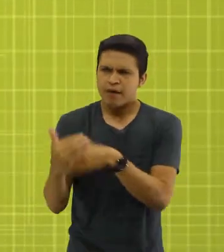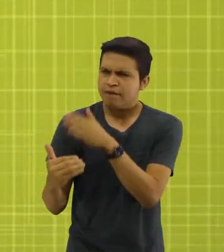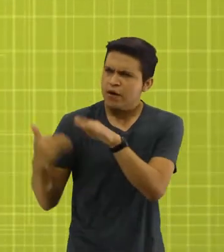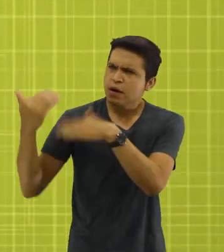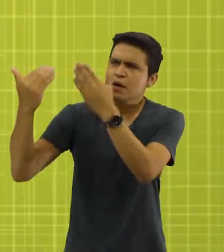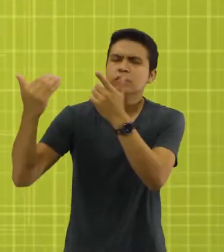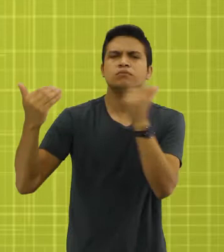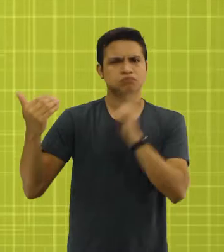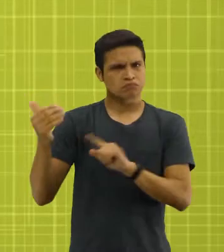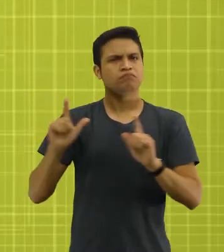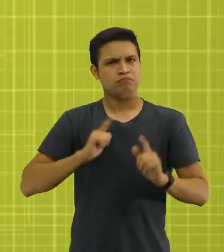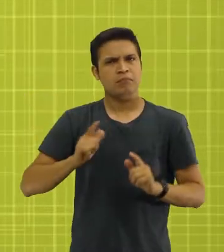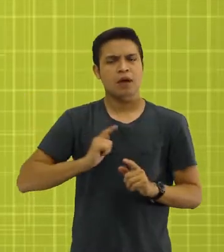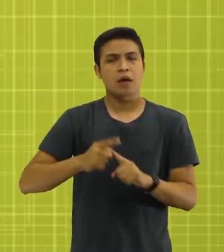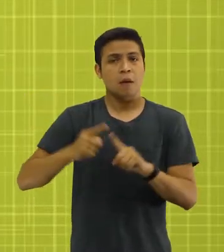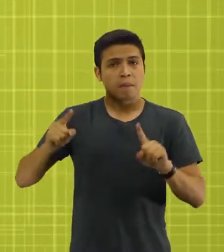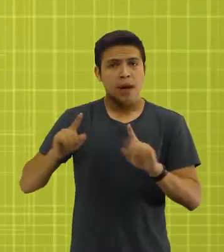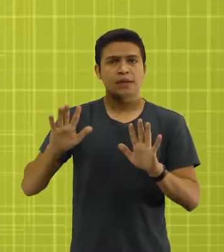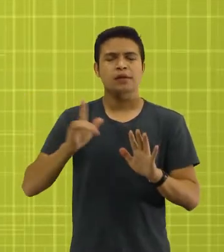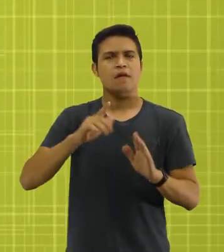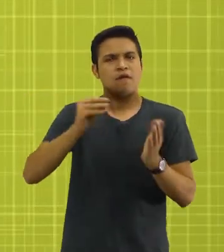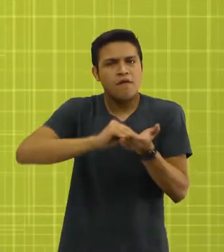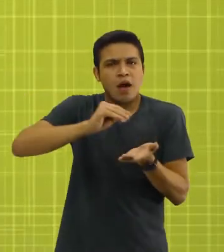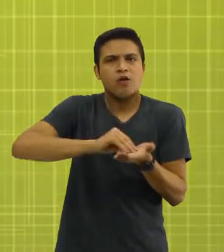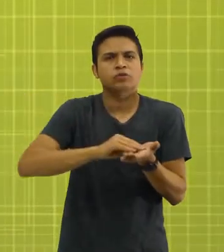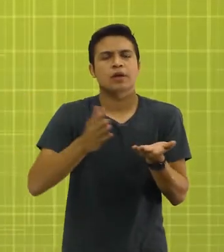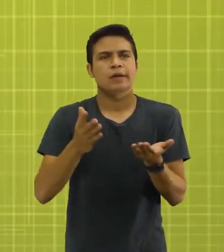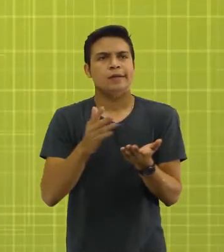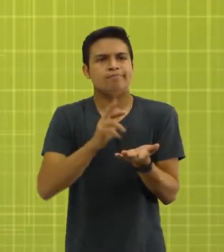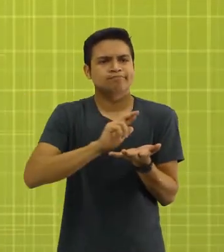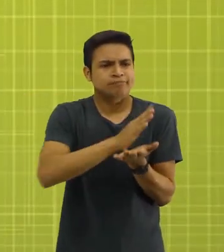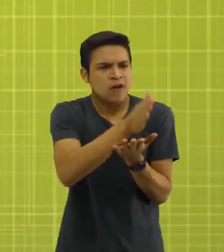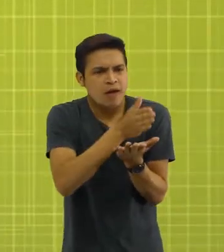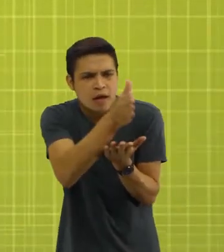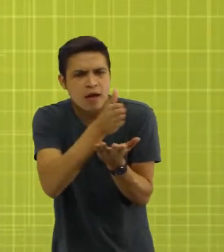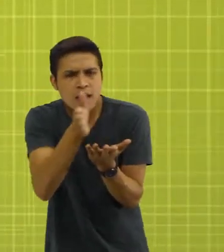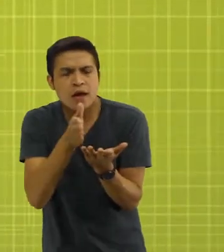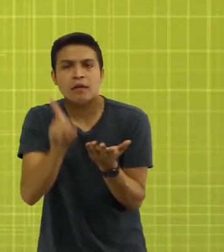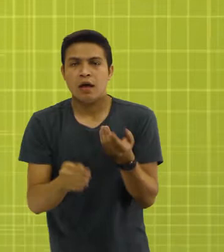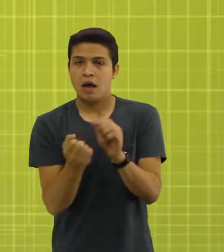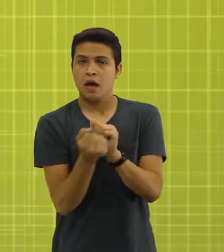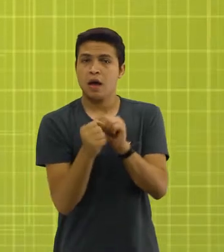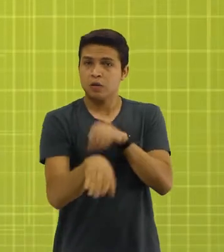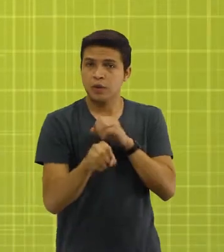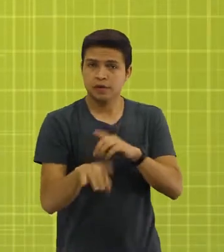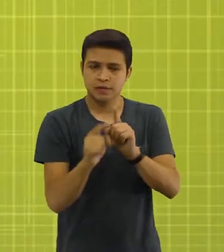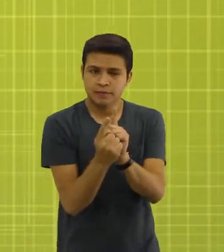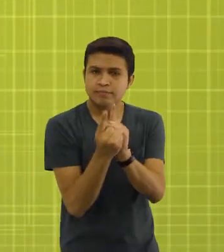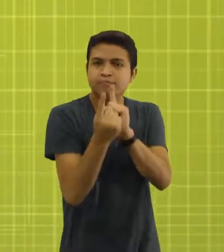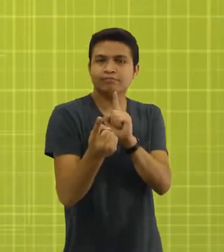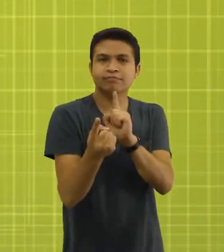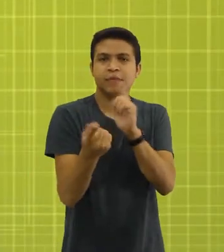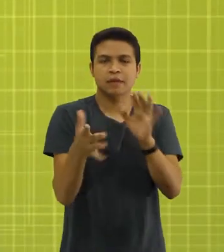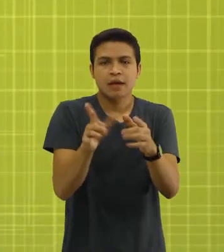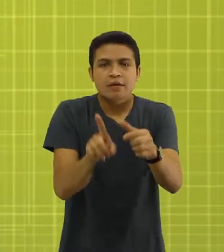Porém, embora avanços importantes tenham acontecido nos últimos anos, ainda há um caminho a percorrer para que a educação à distância possa ocupar um